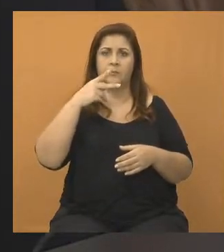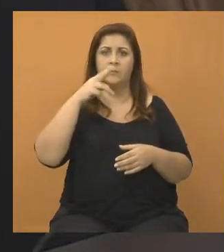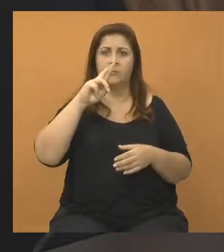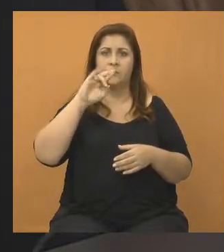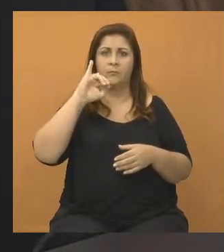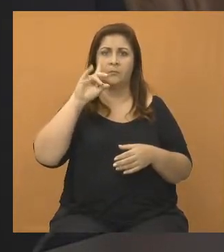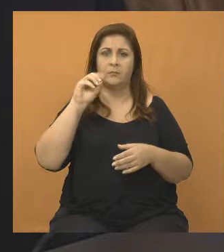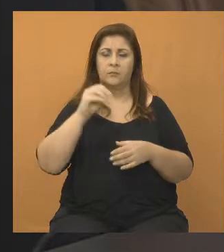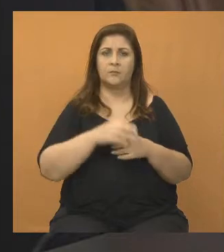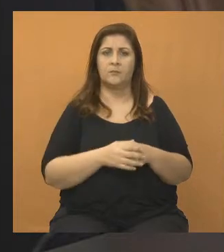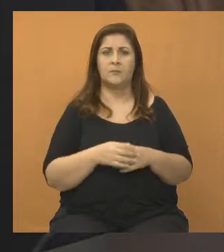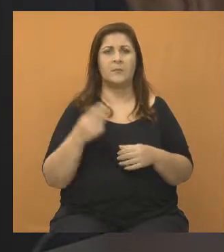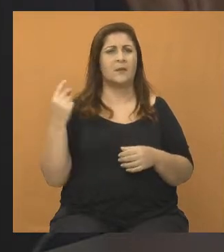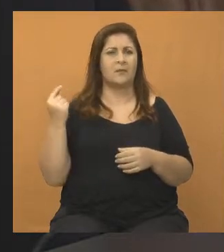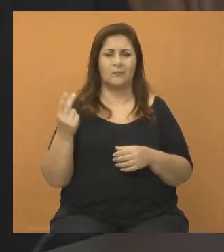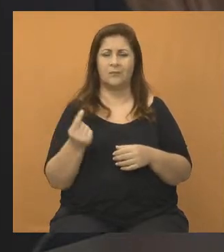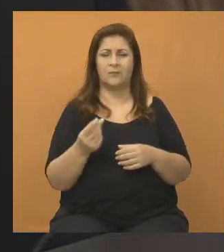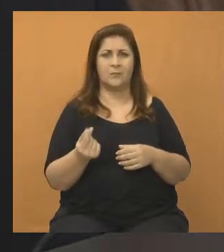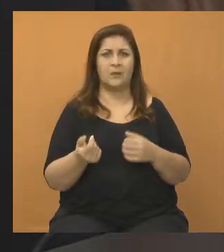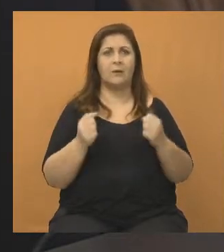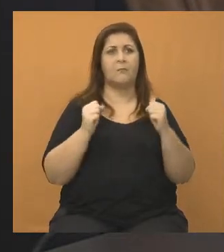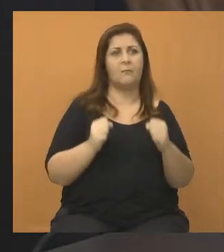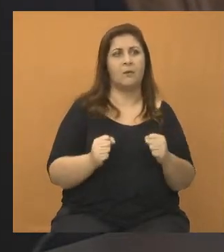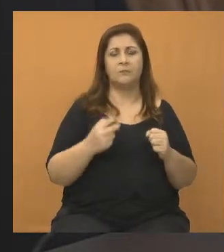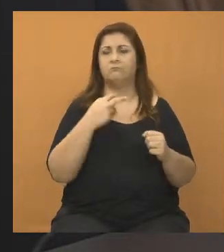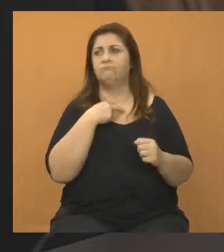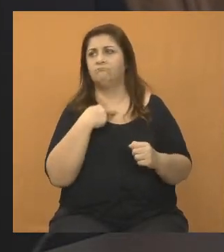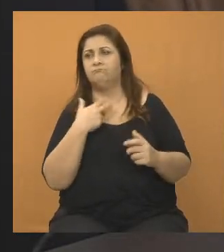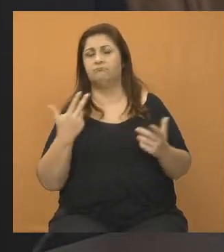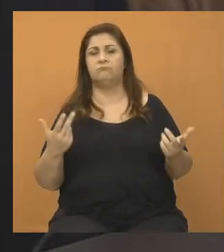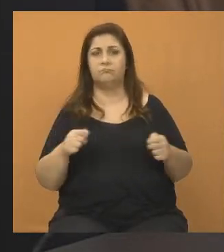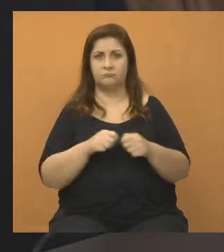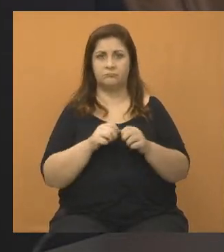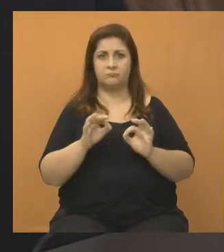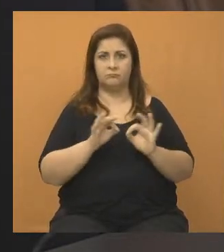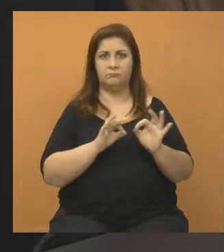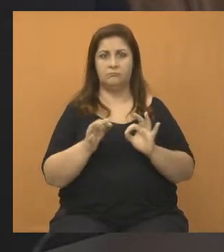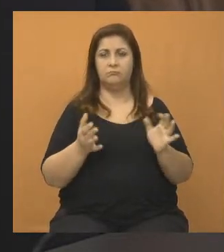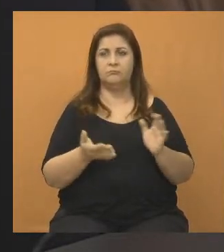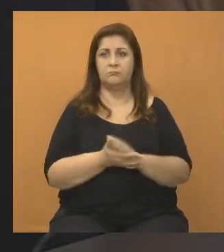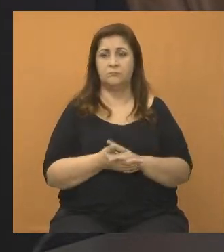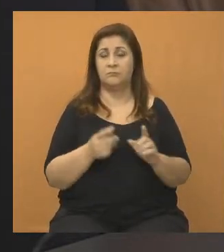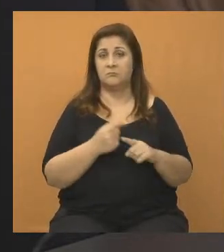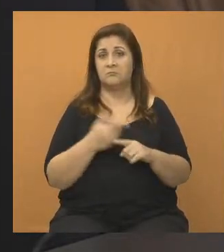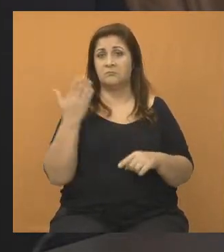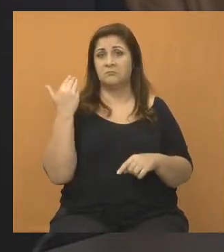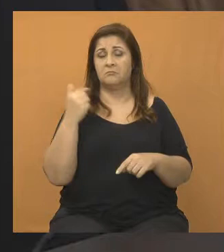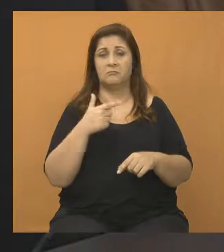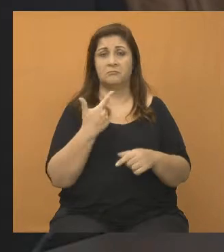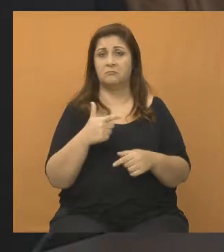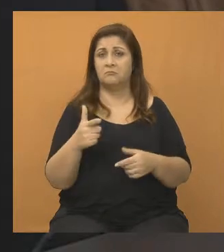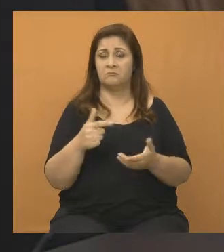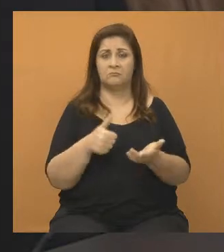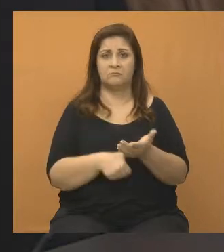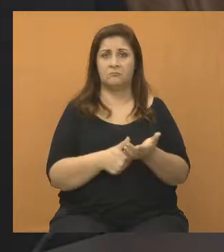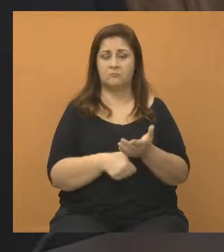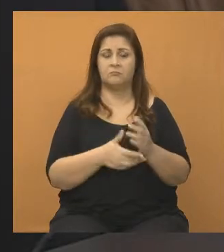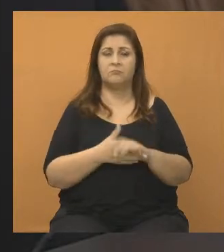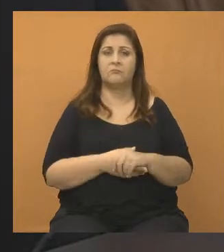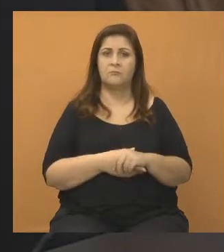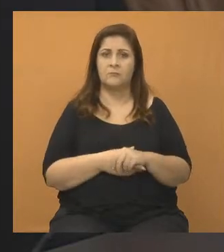aquela ladainha lá, né, que pode e não pode fazer melhorias, porque não era regularizado. O próprio